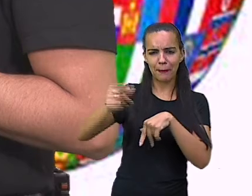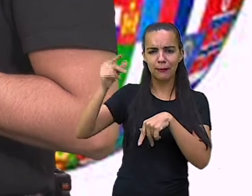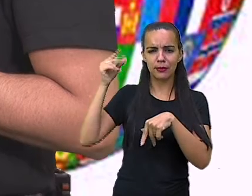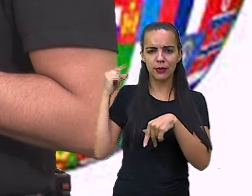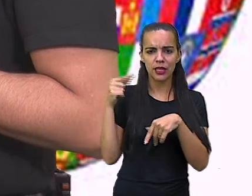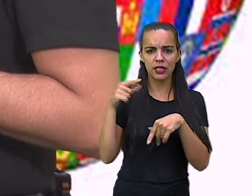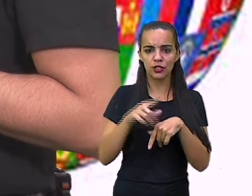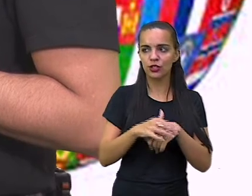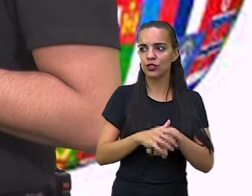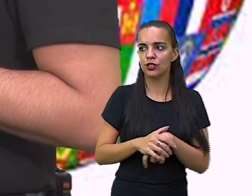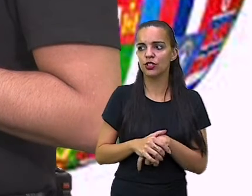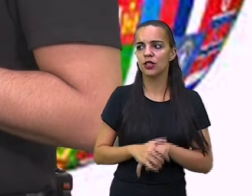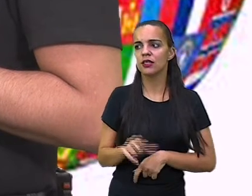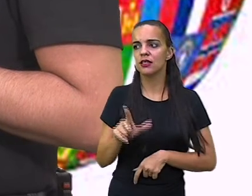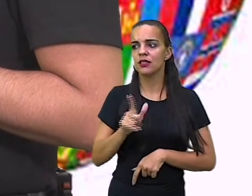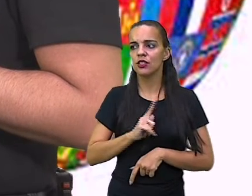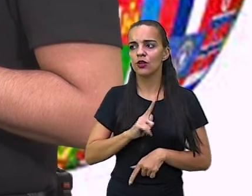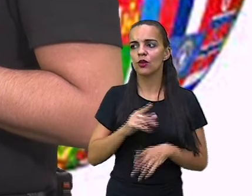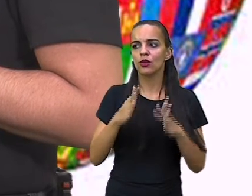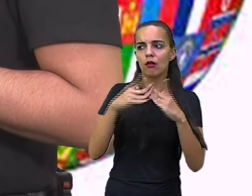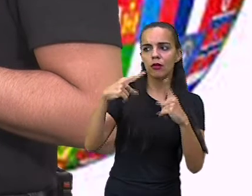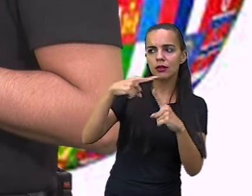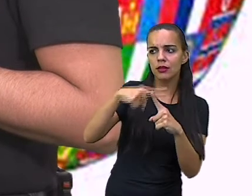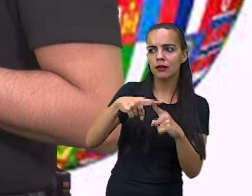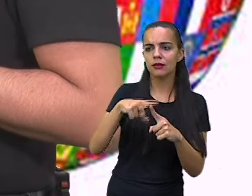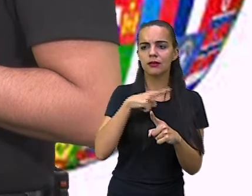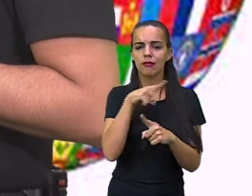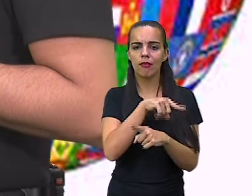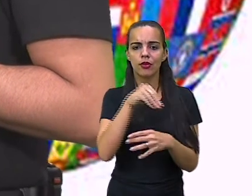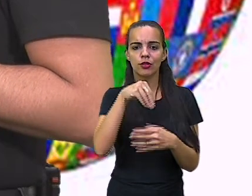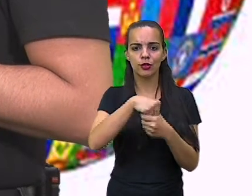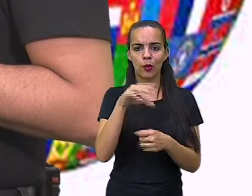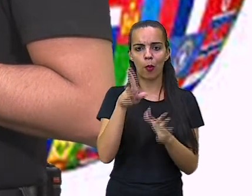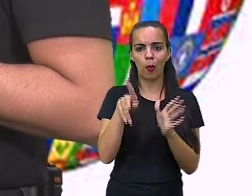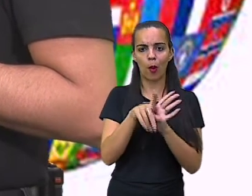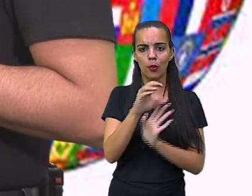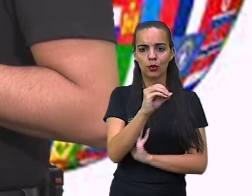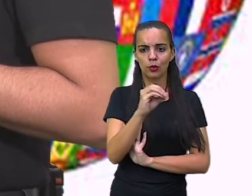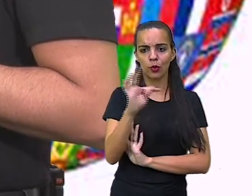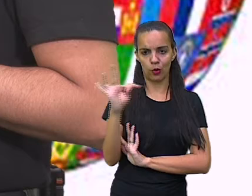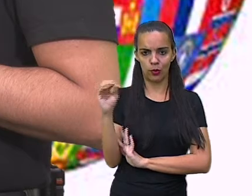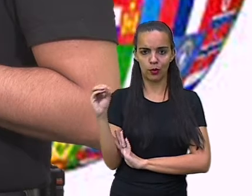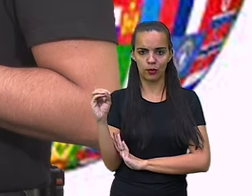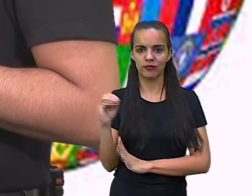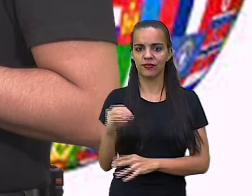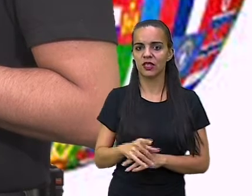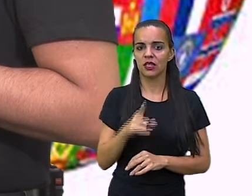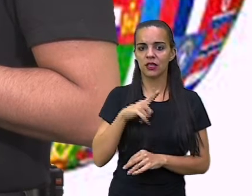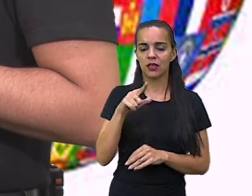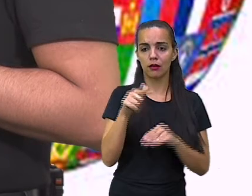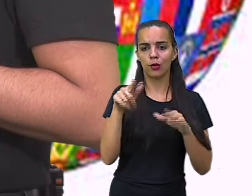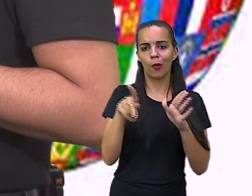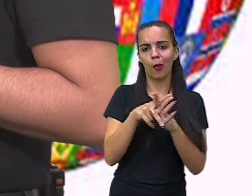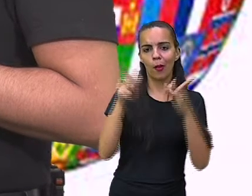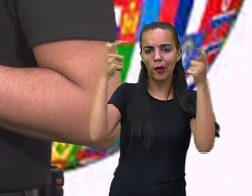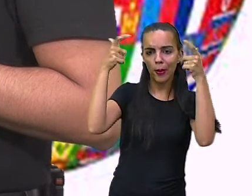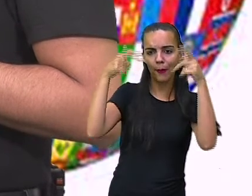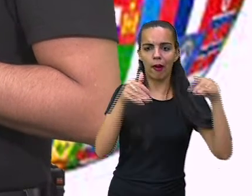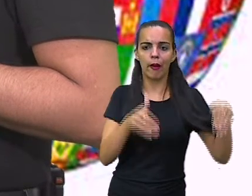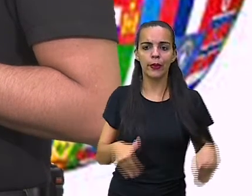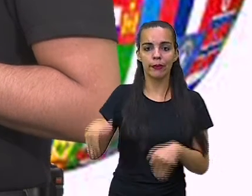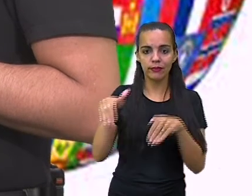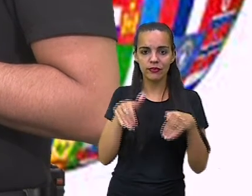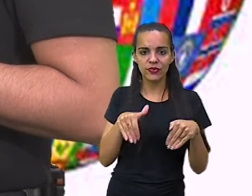como Império Otomano, com as igrejas ortodoxas. Nós temos a Áustria-Hungria, que forma aqui o